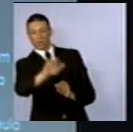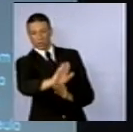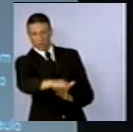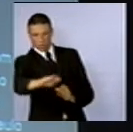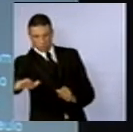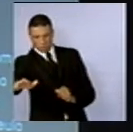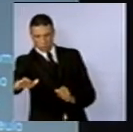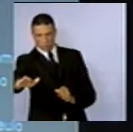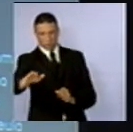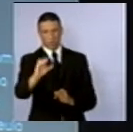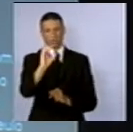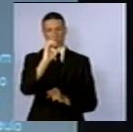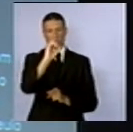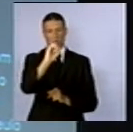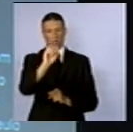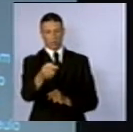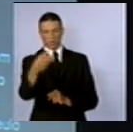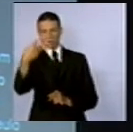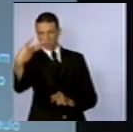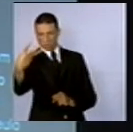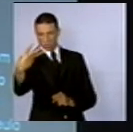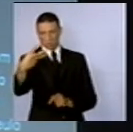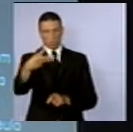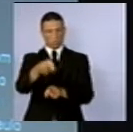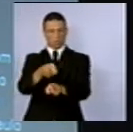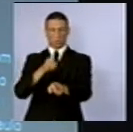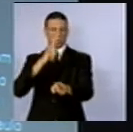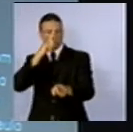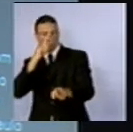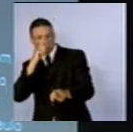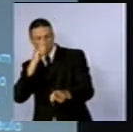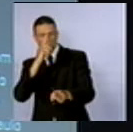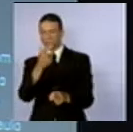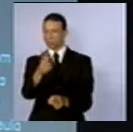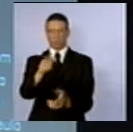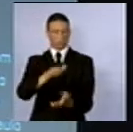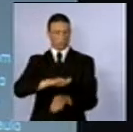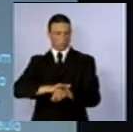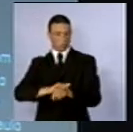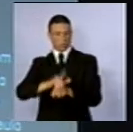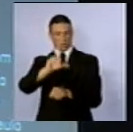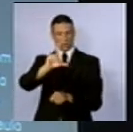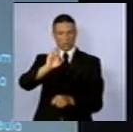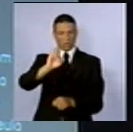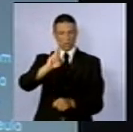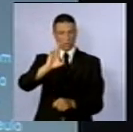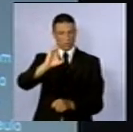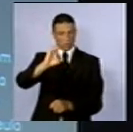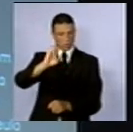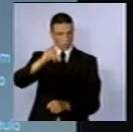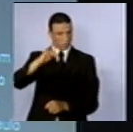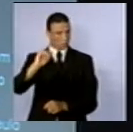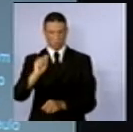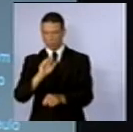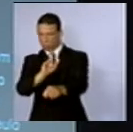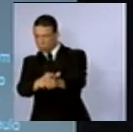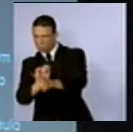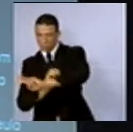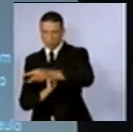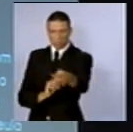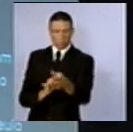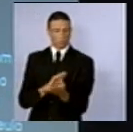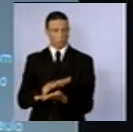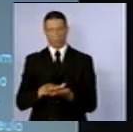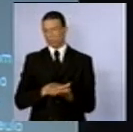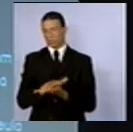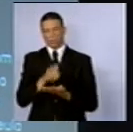0,1 microtesla não apresentaram aumento do risco de leucemia uma segunda conclusão crianças